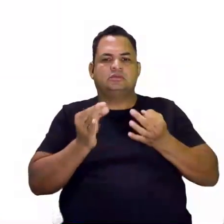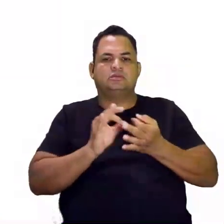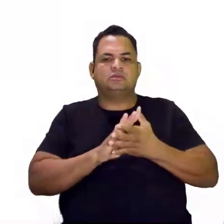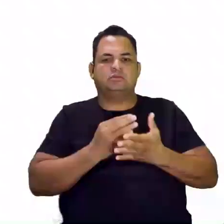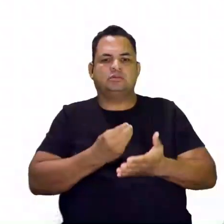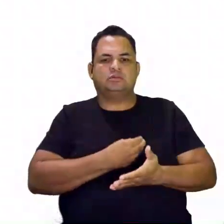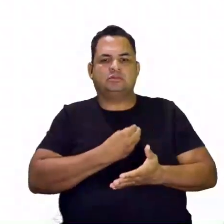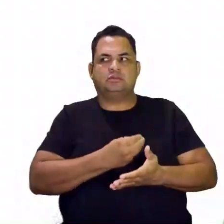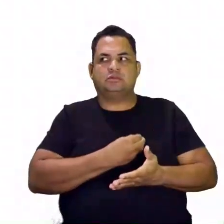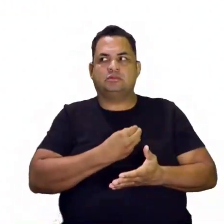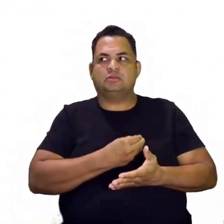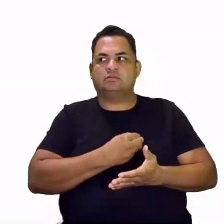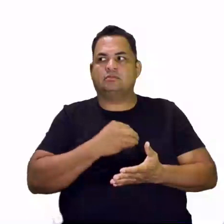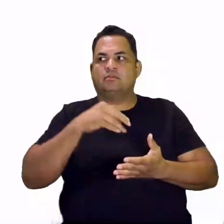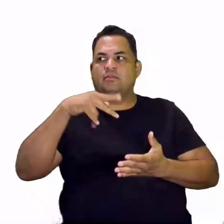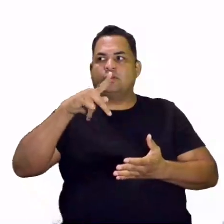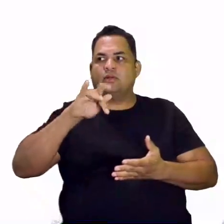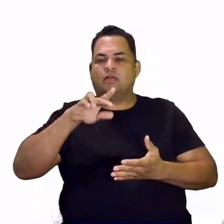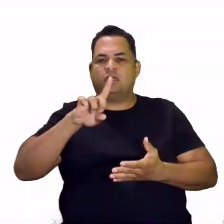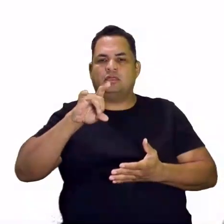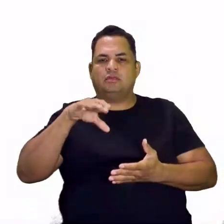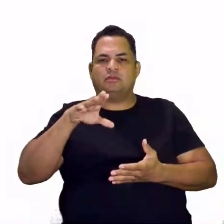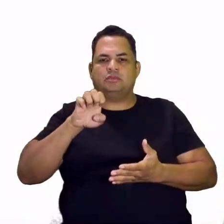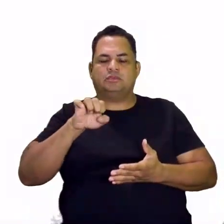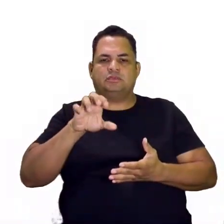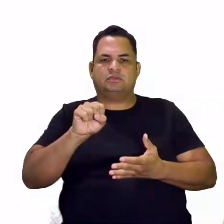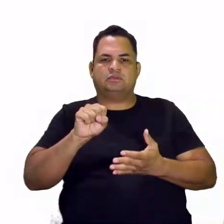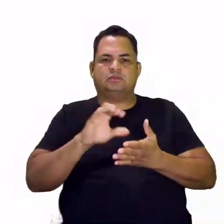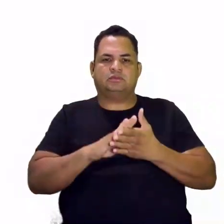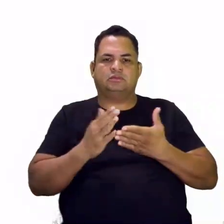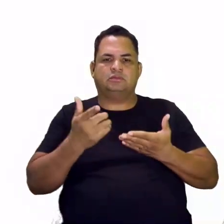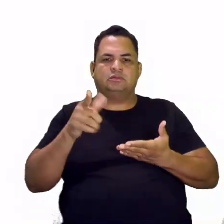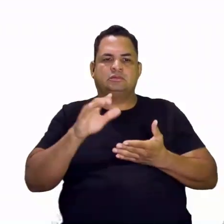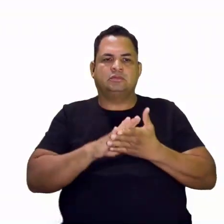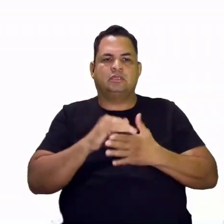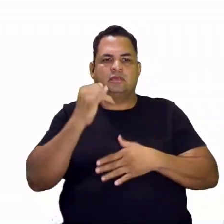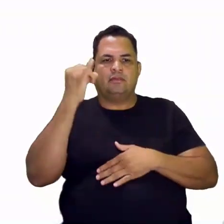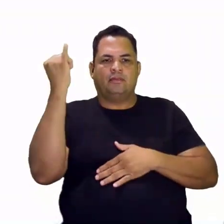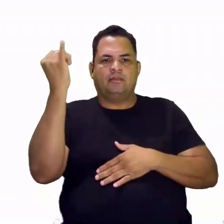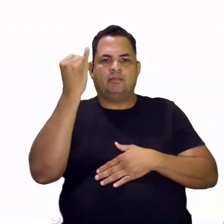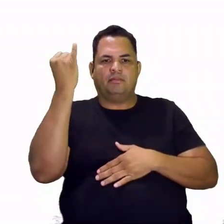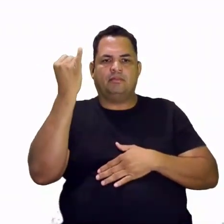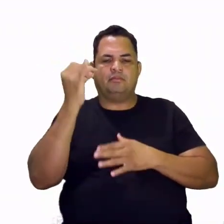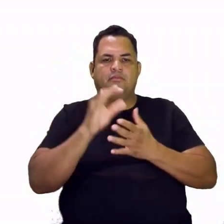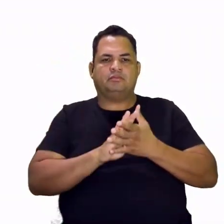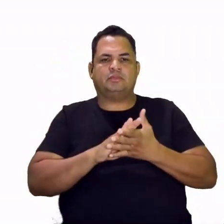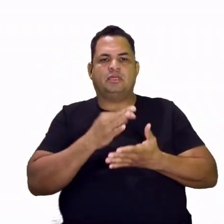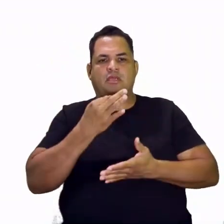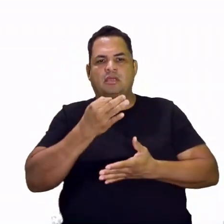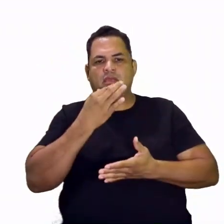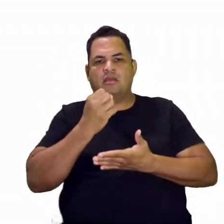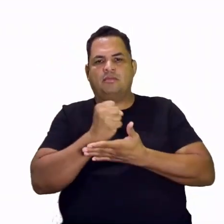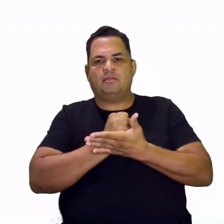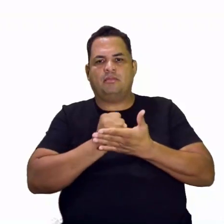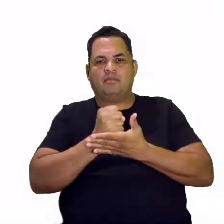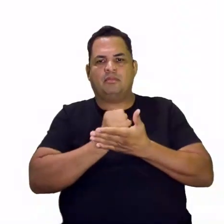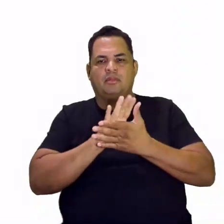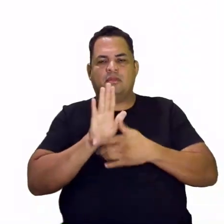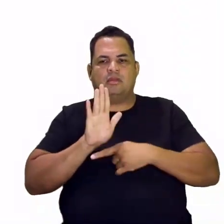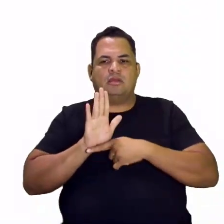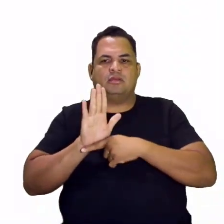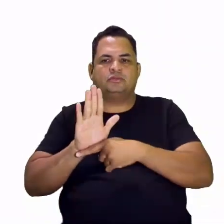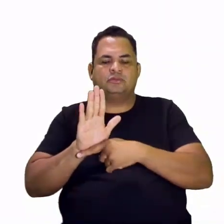organismos procariontes. Ok? Outro ponto importante, certos antibióticos que inibem a